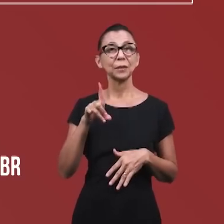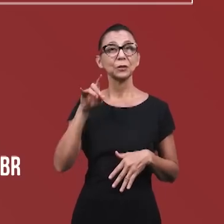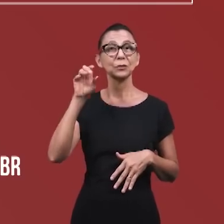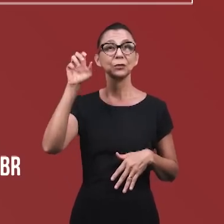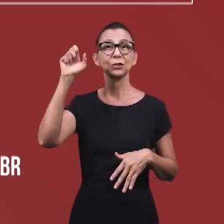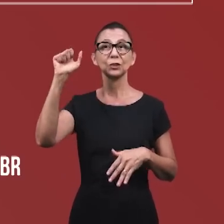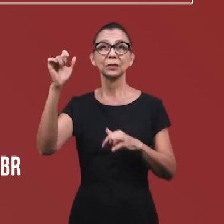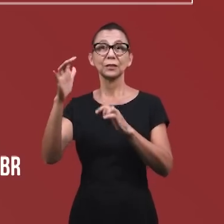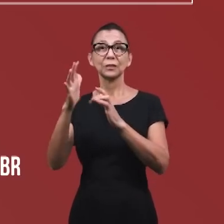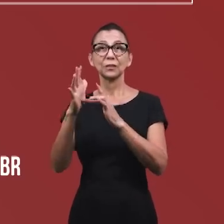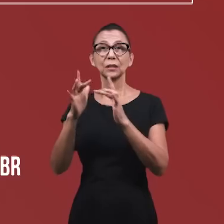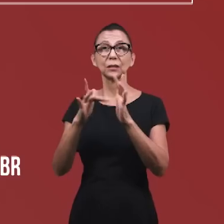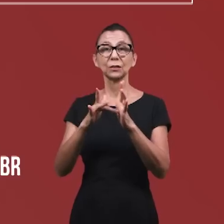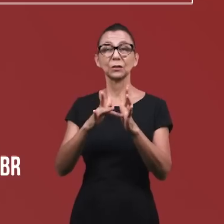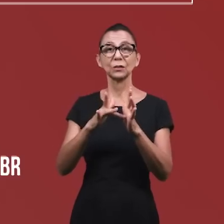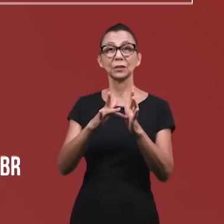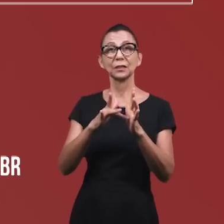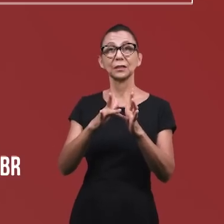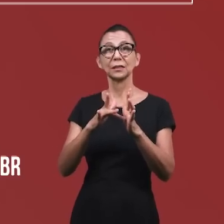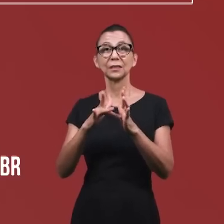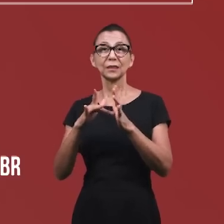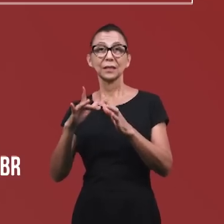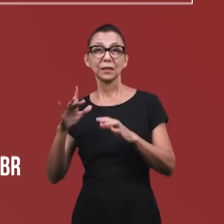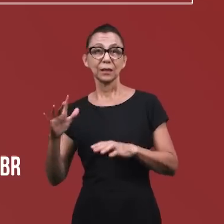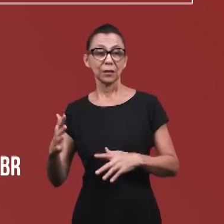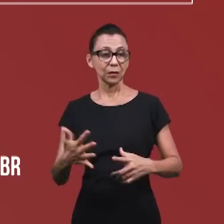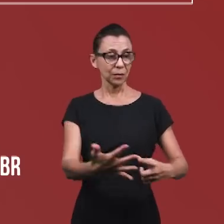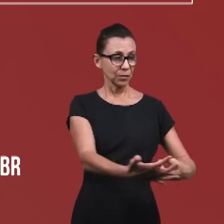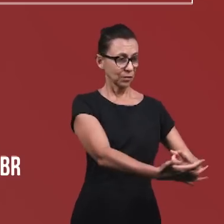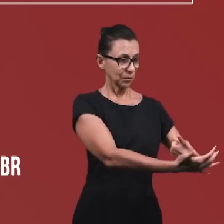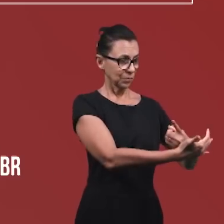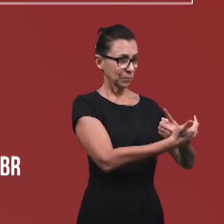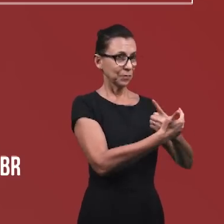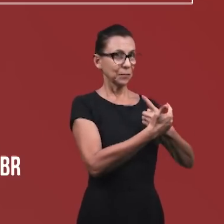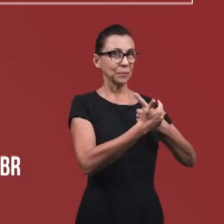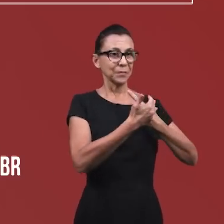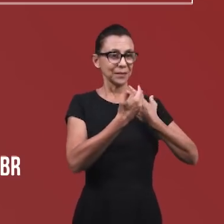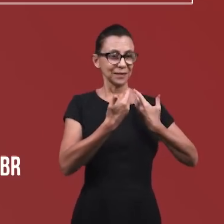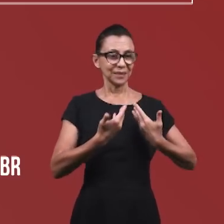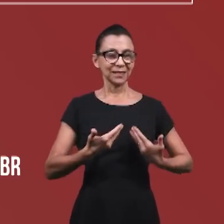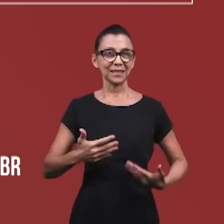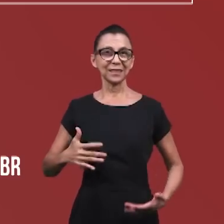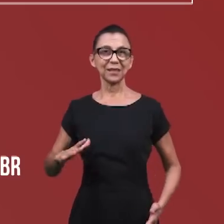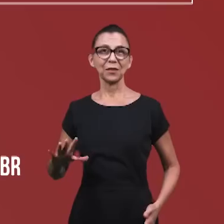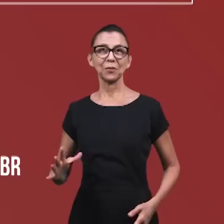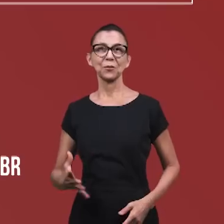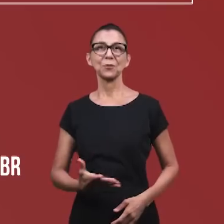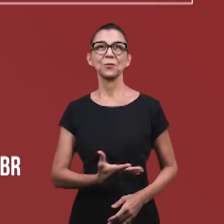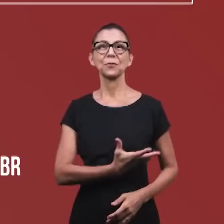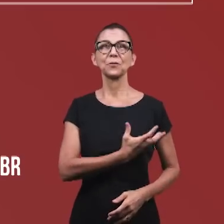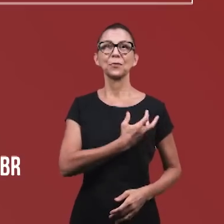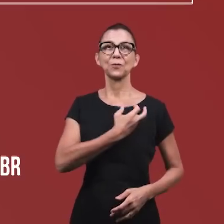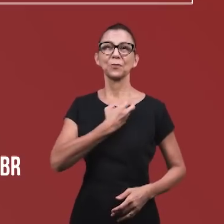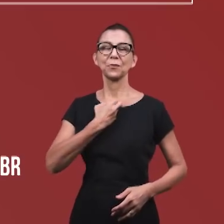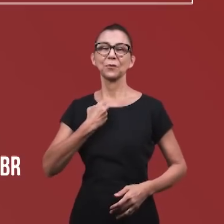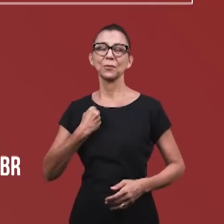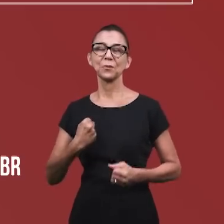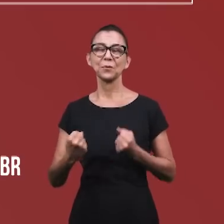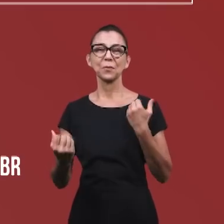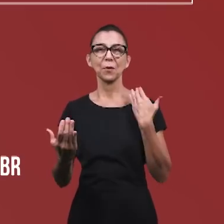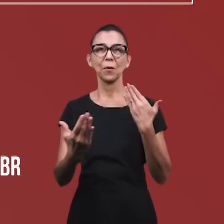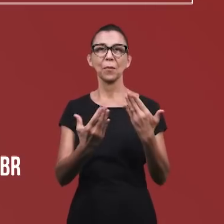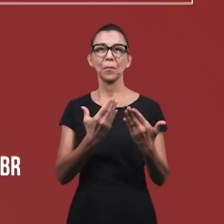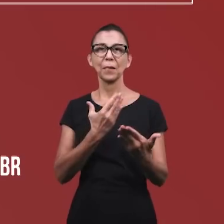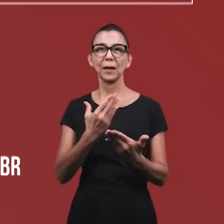Salvador me achou. Tal como a flor que no jardim